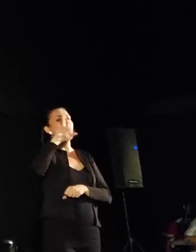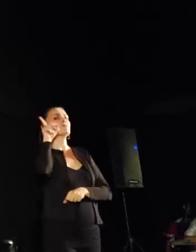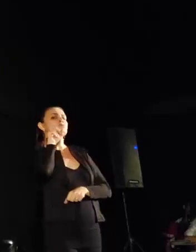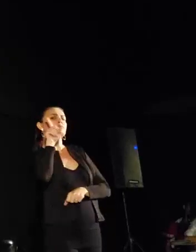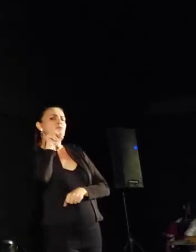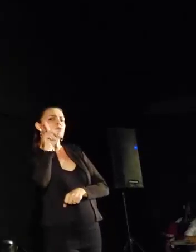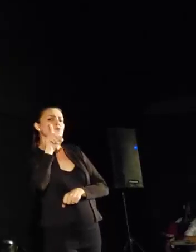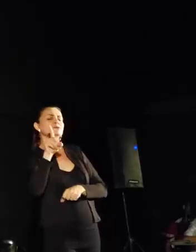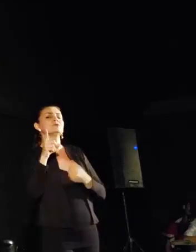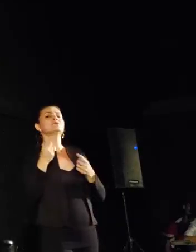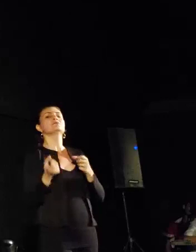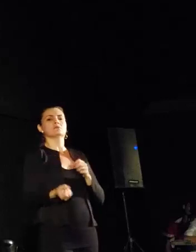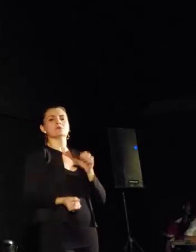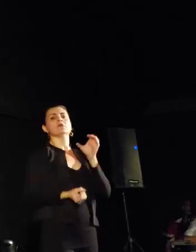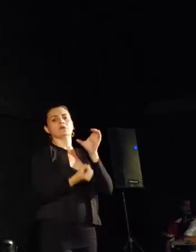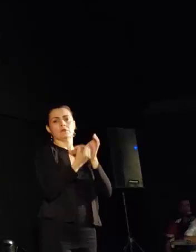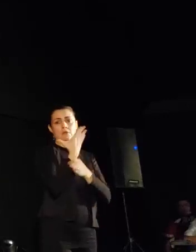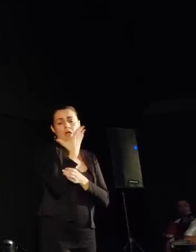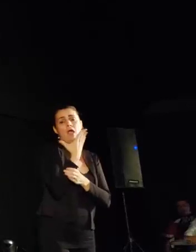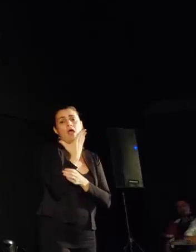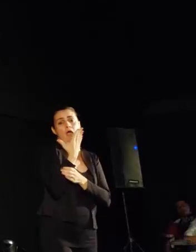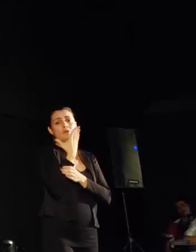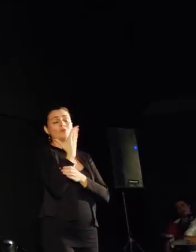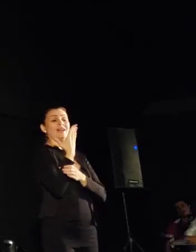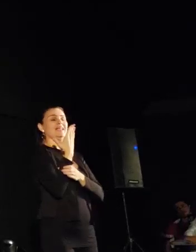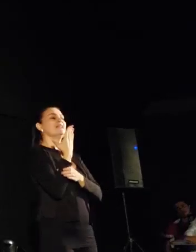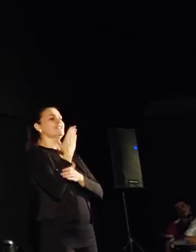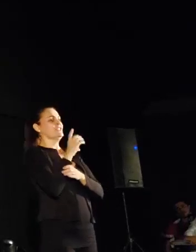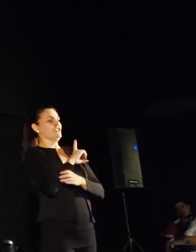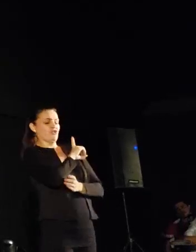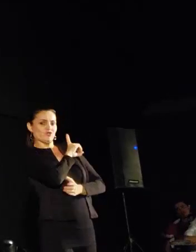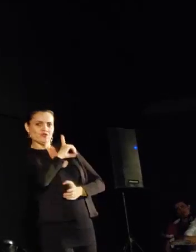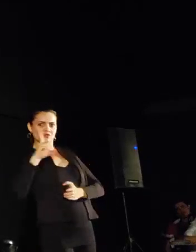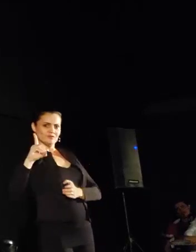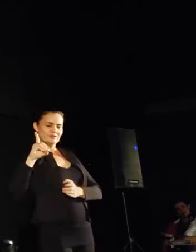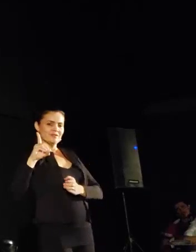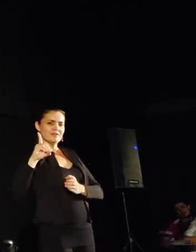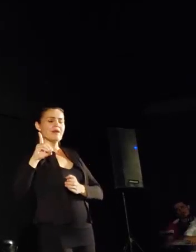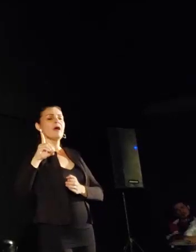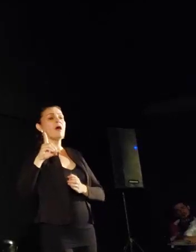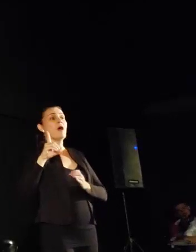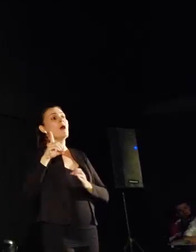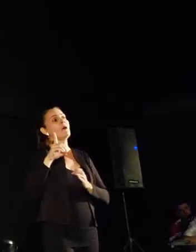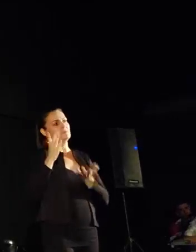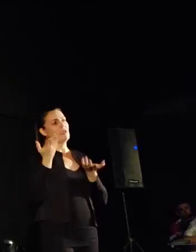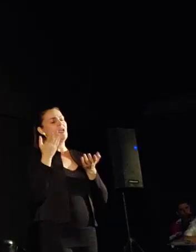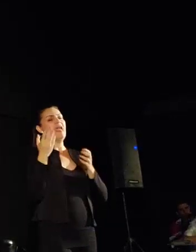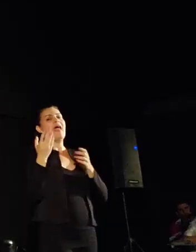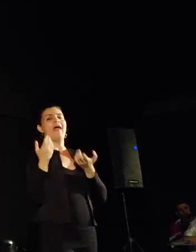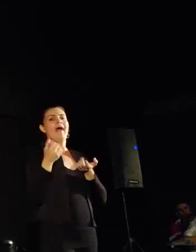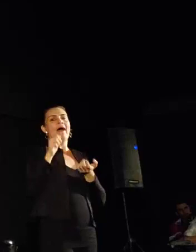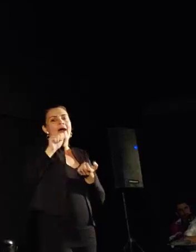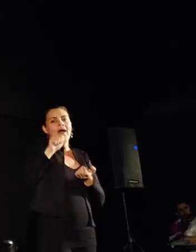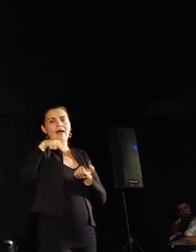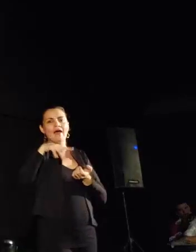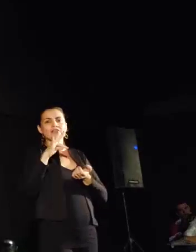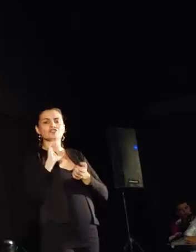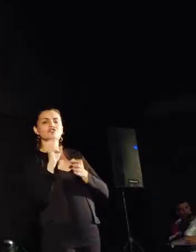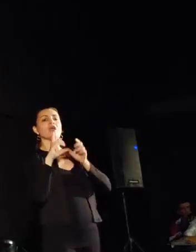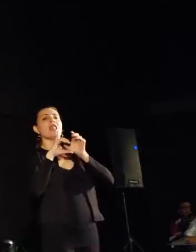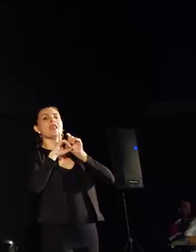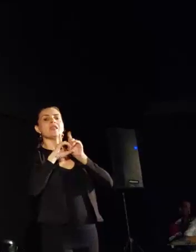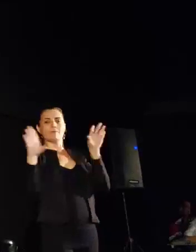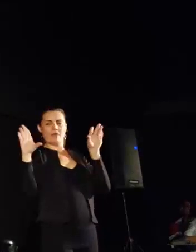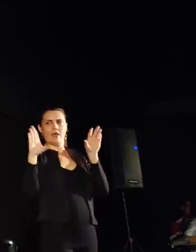criaram uma extrema-direita antiliberal, aqui vão tentar criar